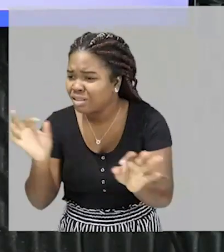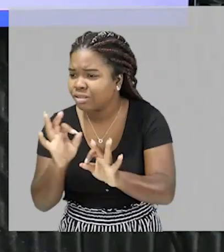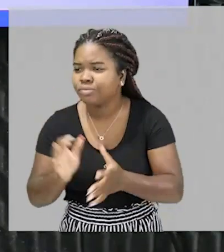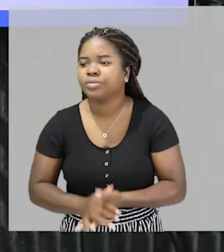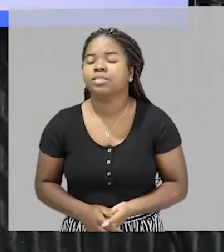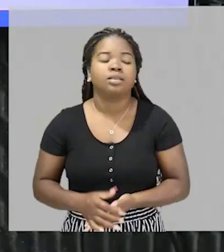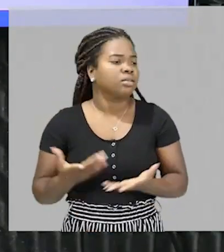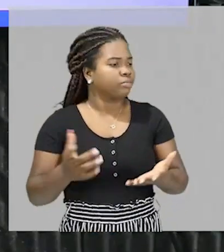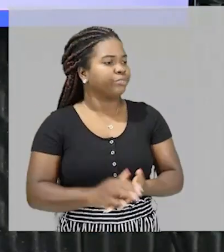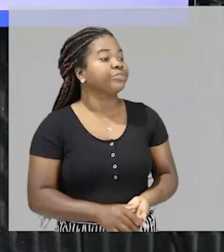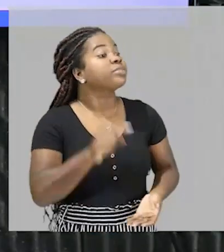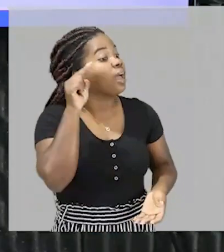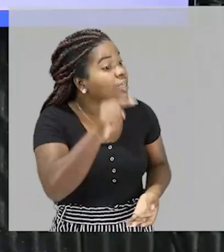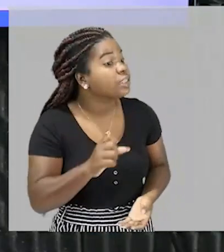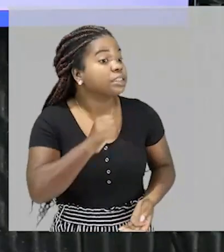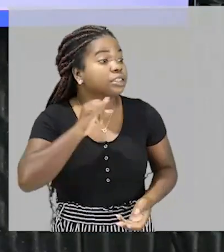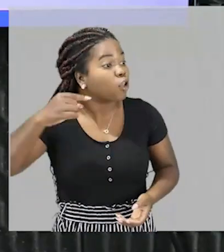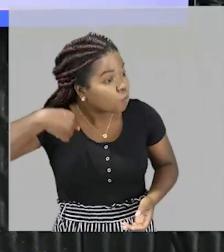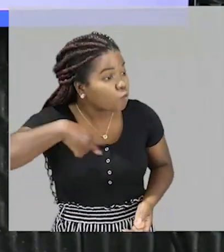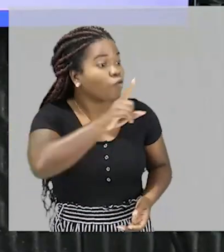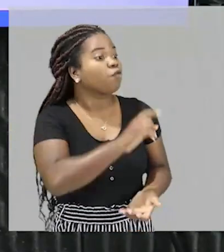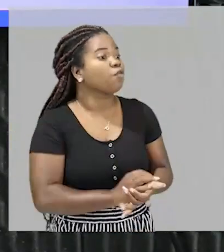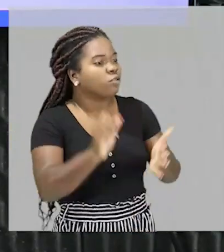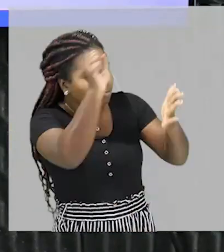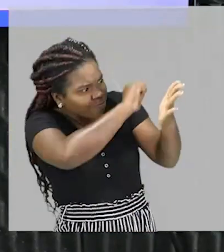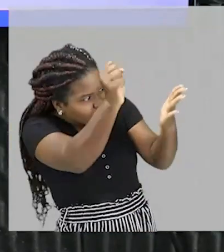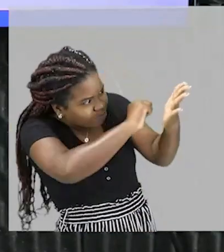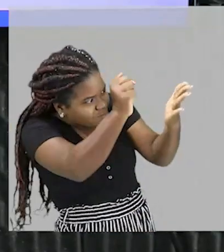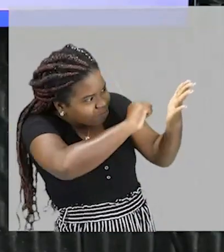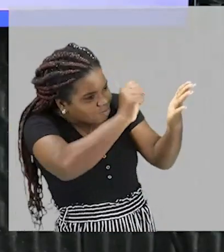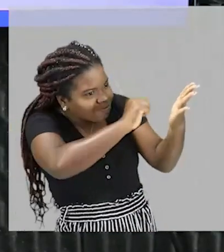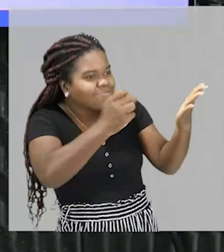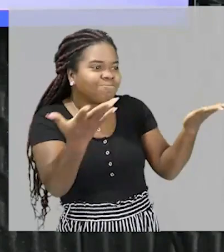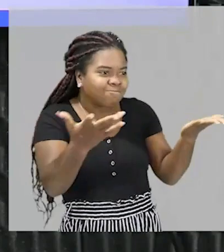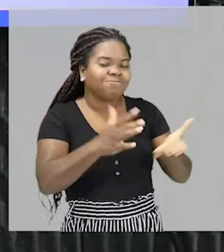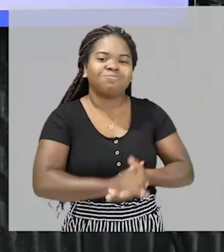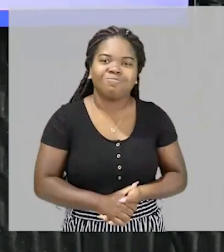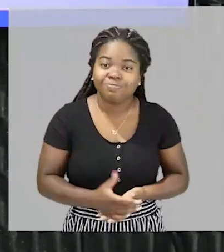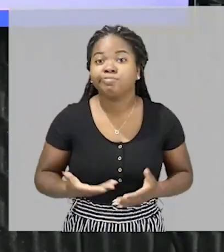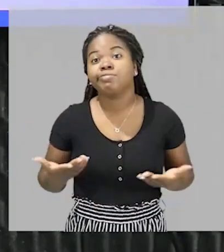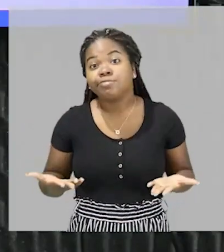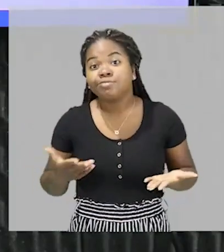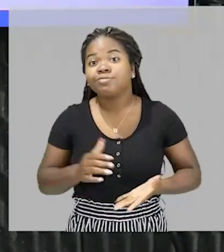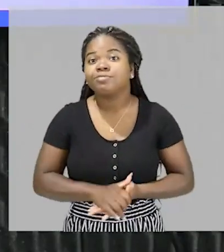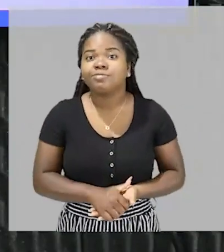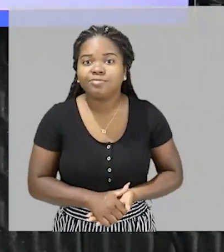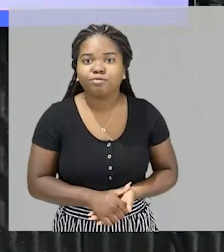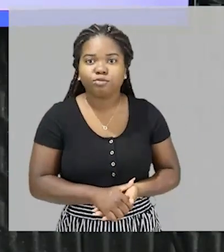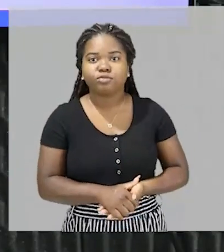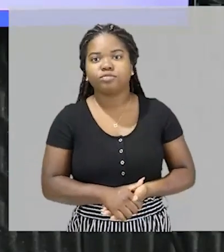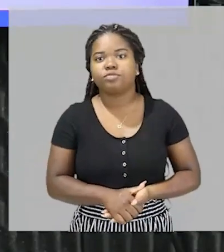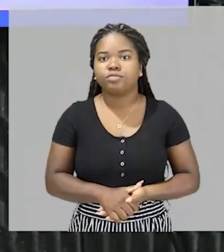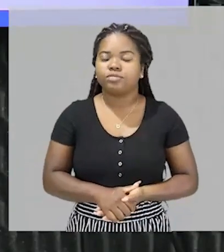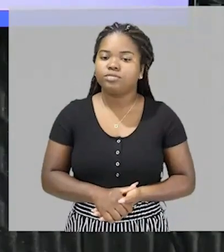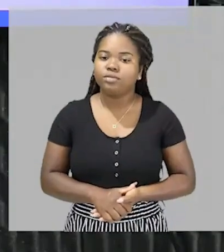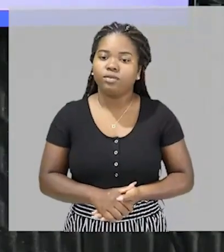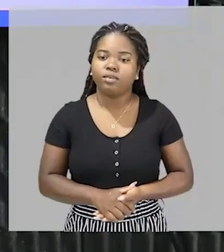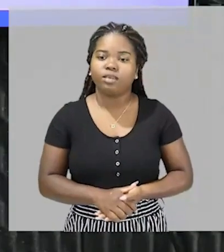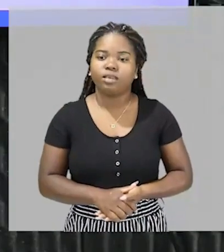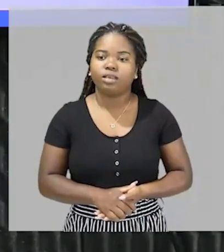achei. Ela diz assim, tá aí, e se eu for aí, eu vou esfregar a tua cara nessa roupa, né? Nessa gaveta. Gente, isso